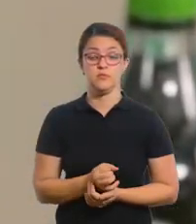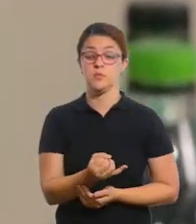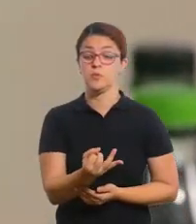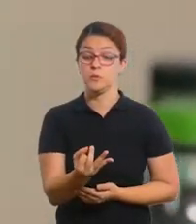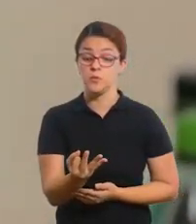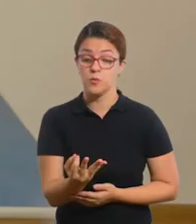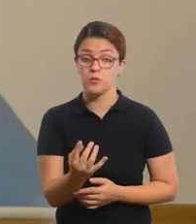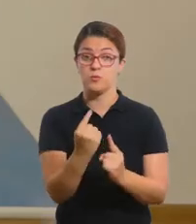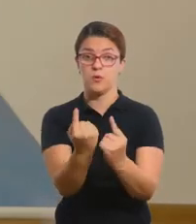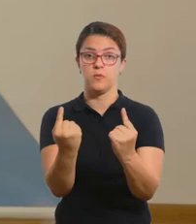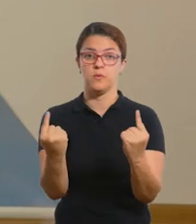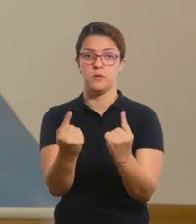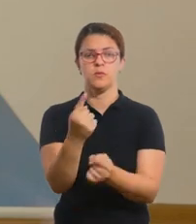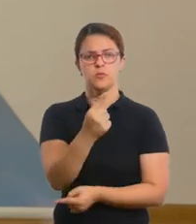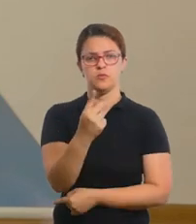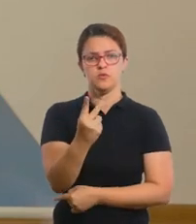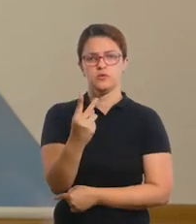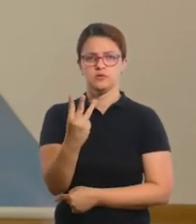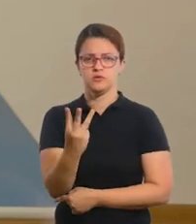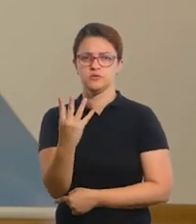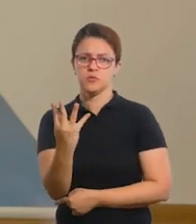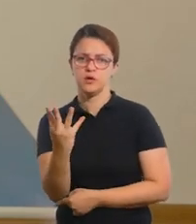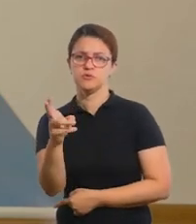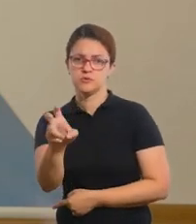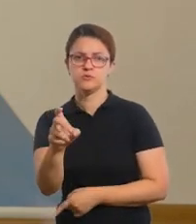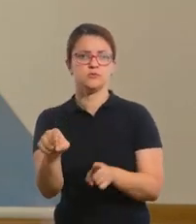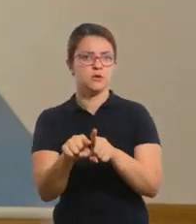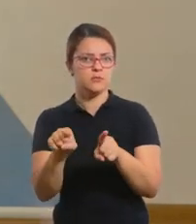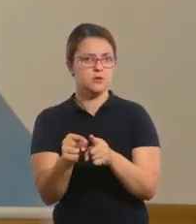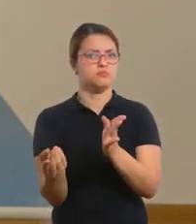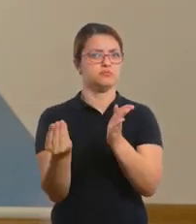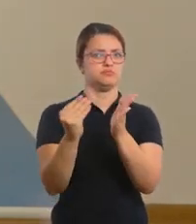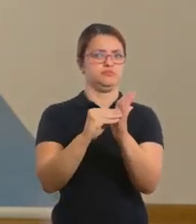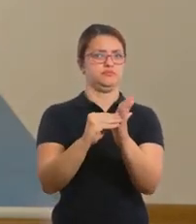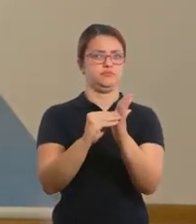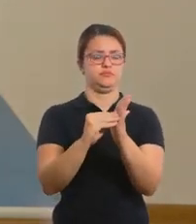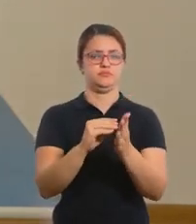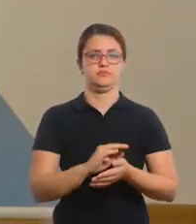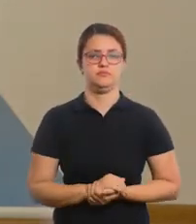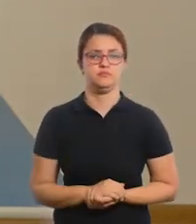E ela vai contar quantos ficaram em pé. 1, 2, 3, 4, 5 também.